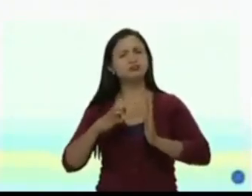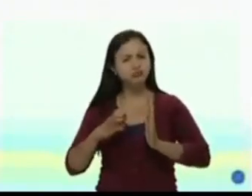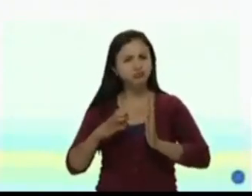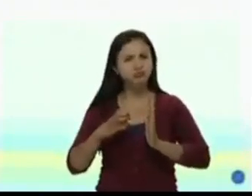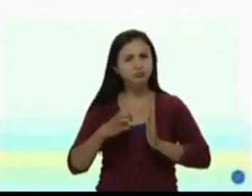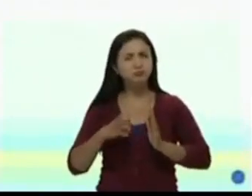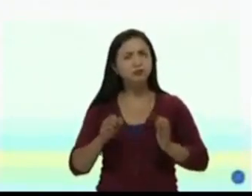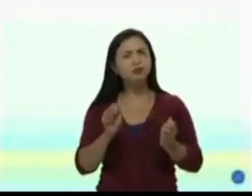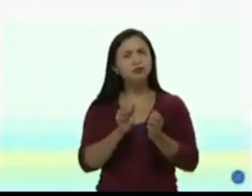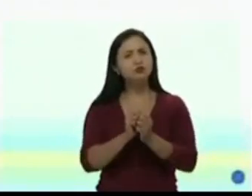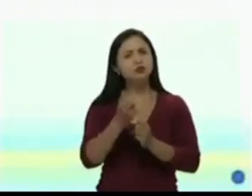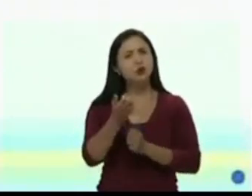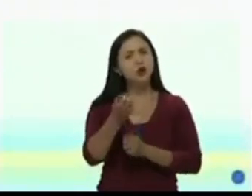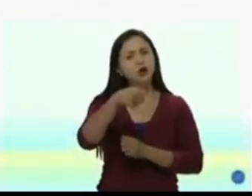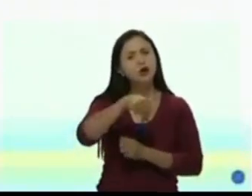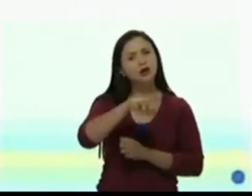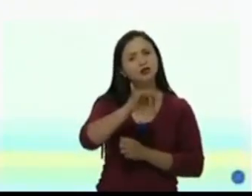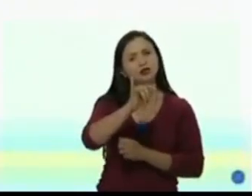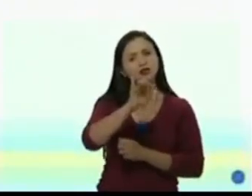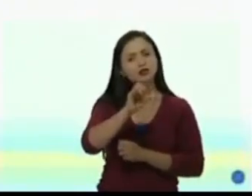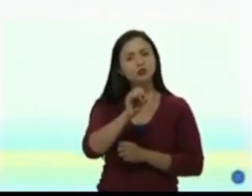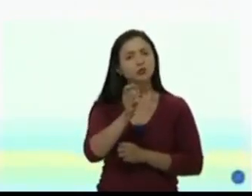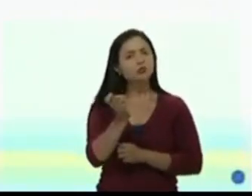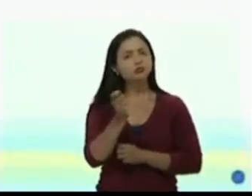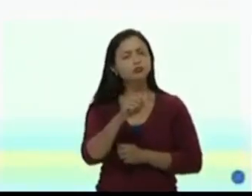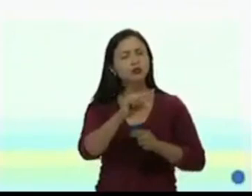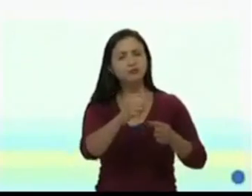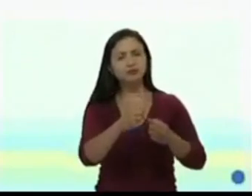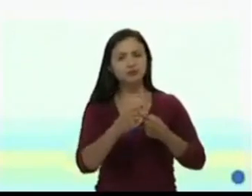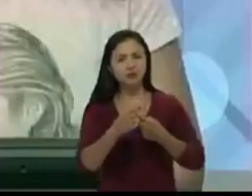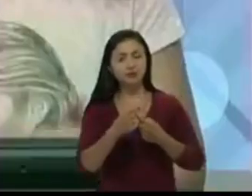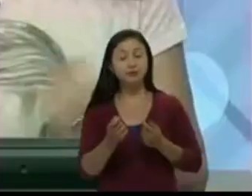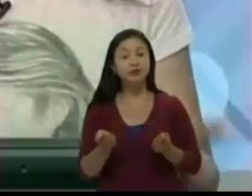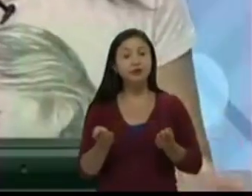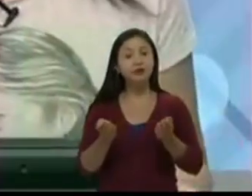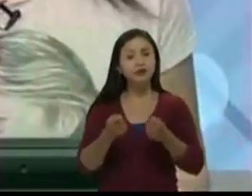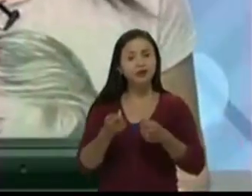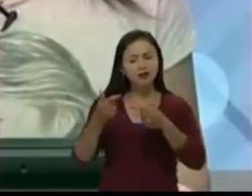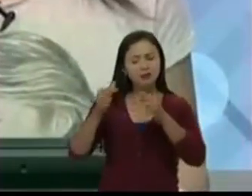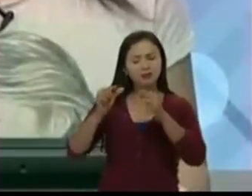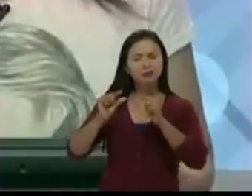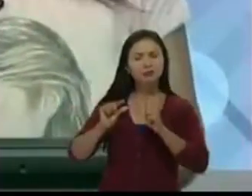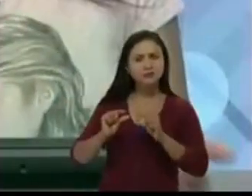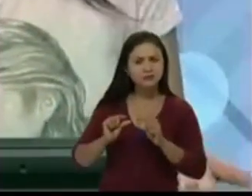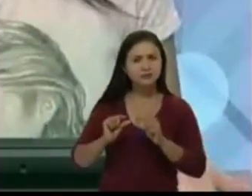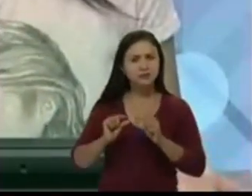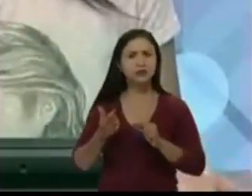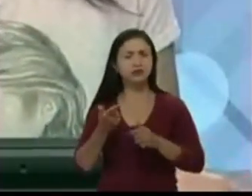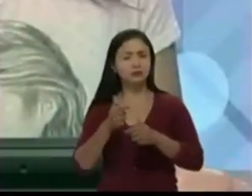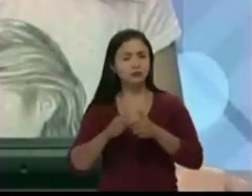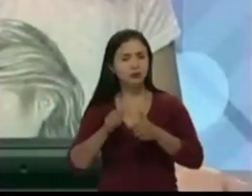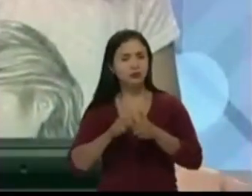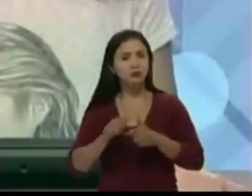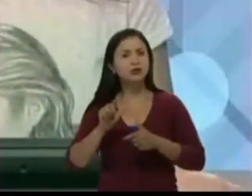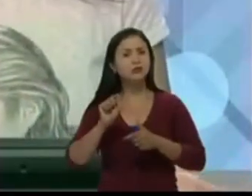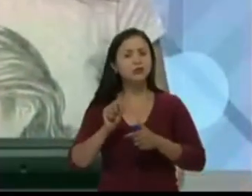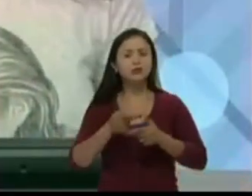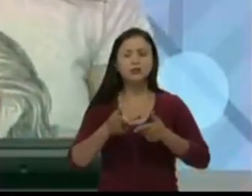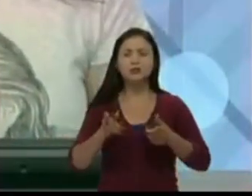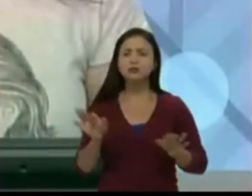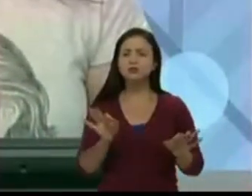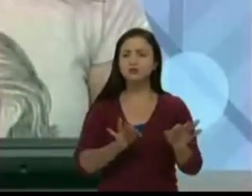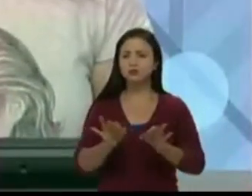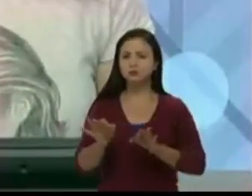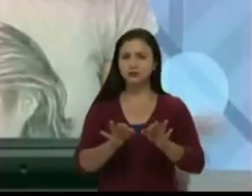tão prejudiciais. Podemos minimizar a nossa exposição a diversos antígenos através de medidas bem simples,